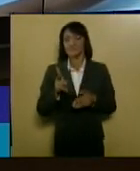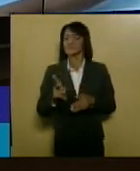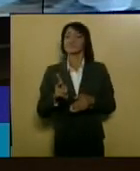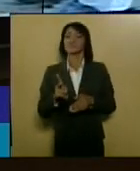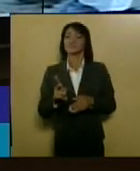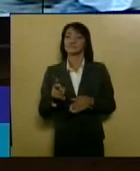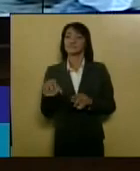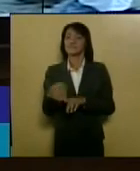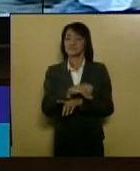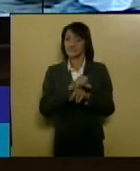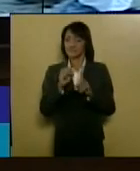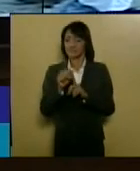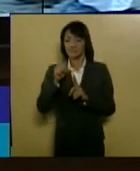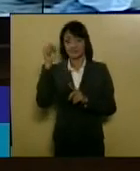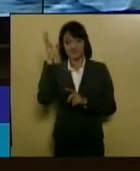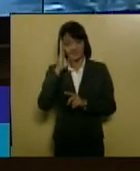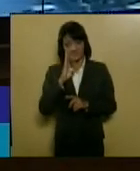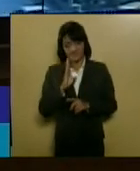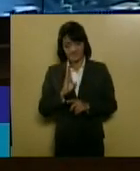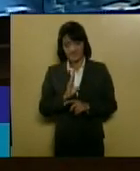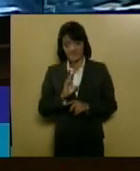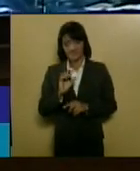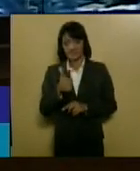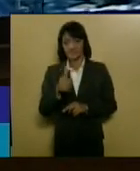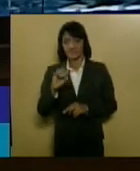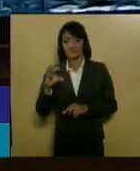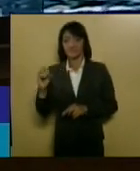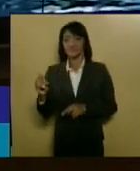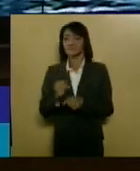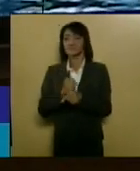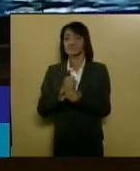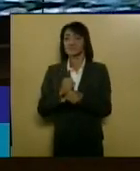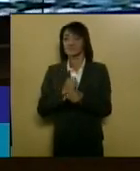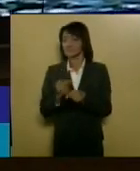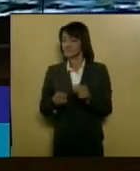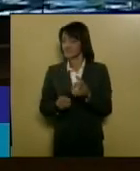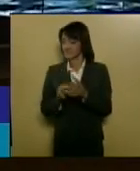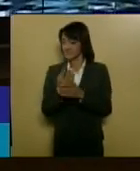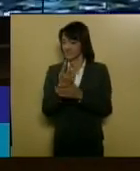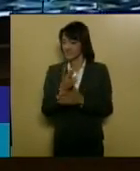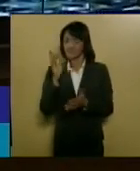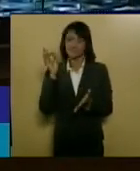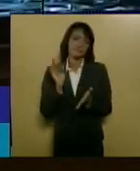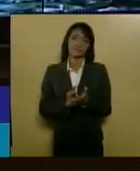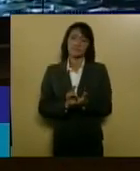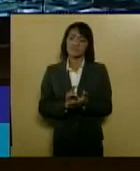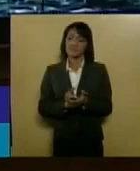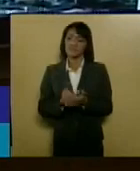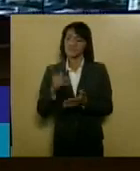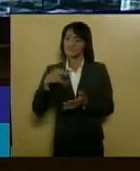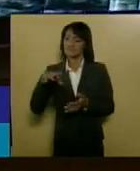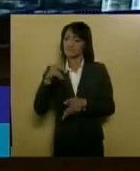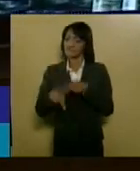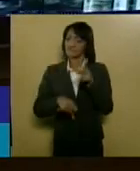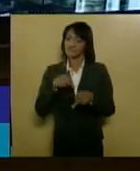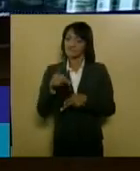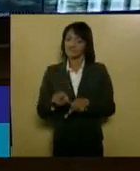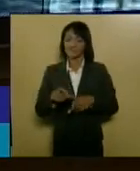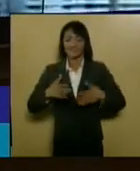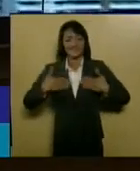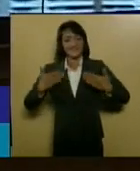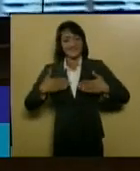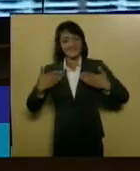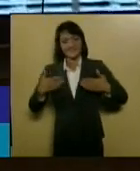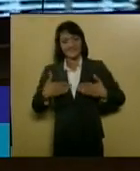aspirações da sociedade brasileira. Há 100 anos, sediado nessa terra de povo alegre e hospitaleiro, manifestam-se